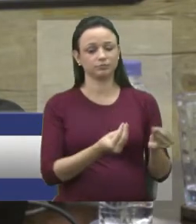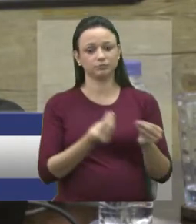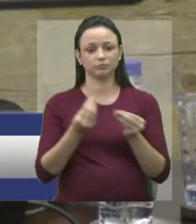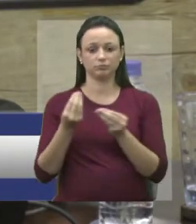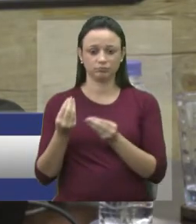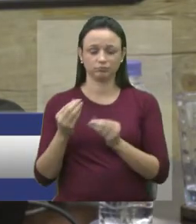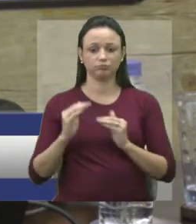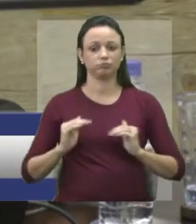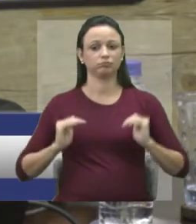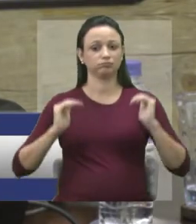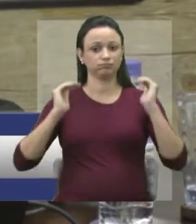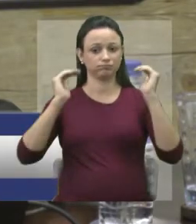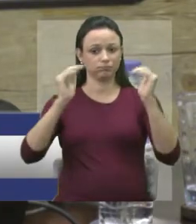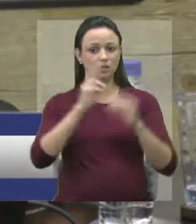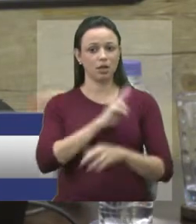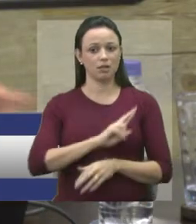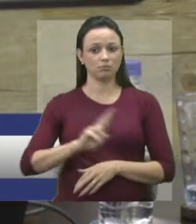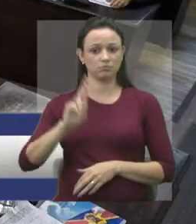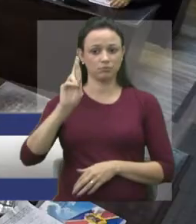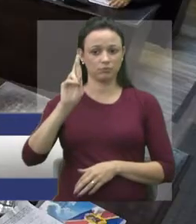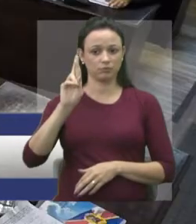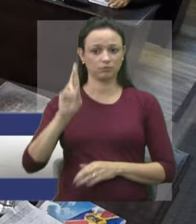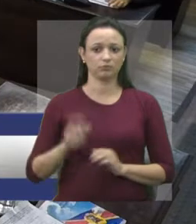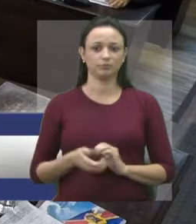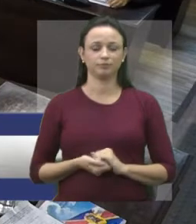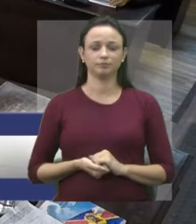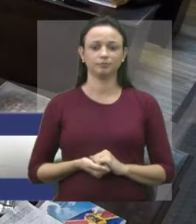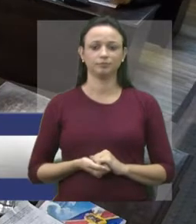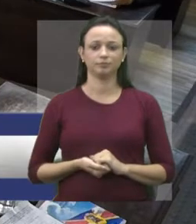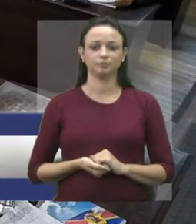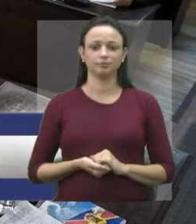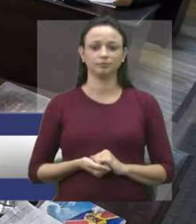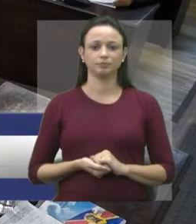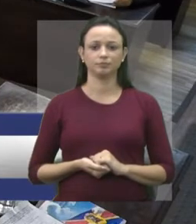às autoridades competentes.